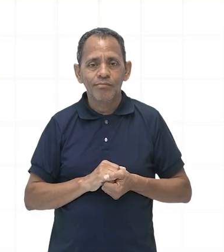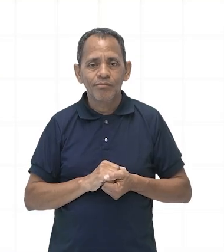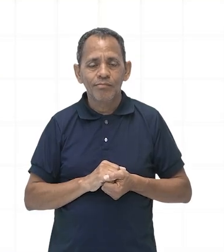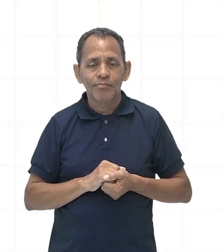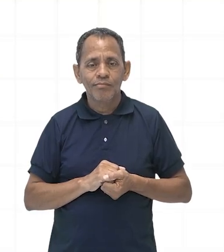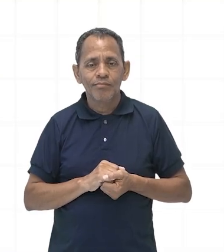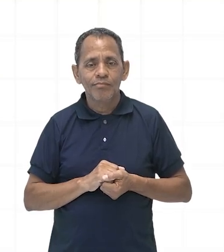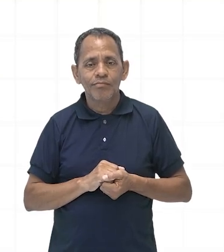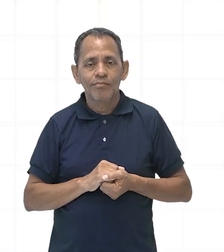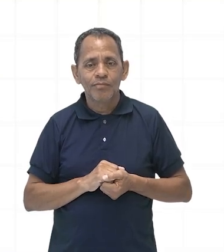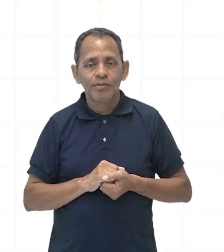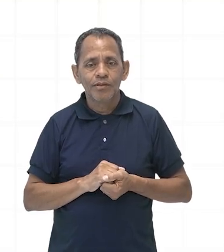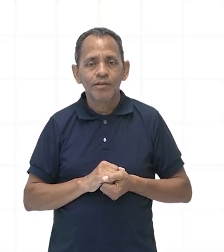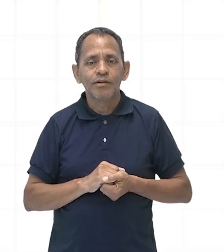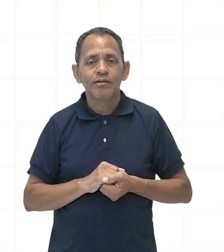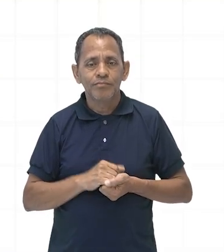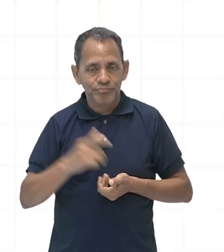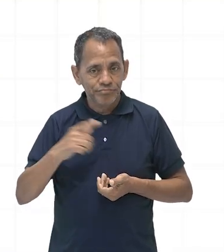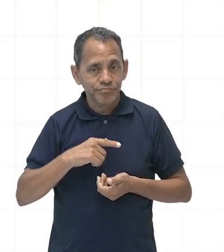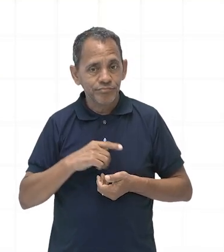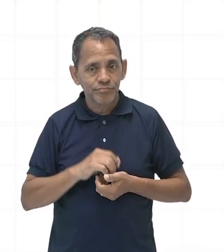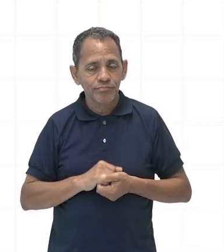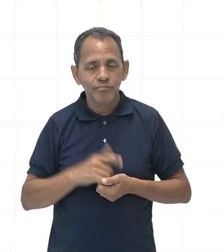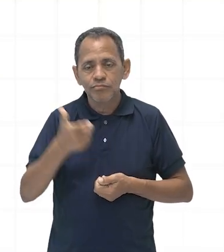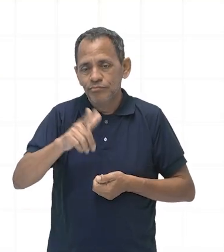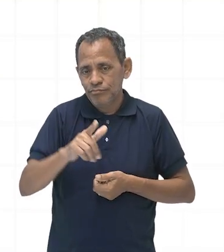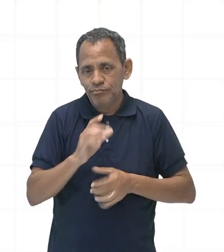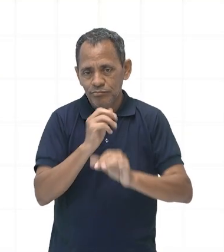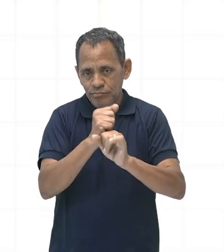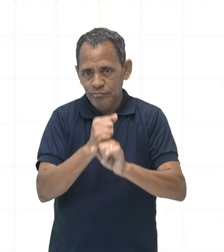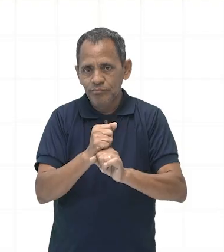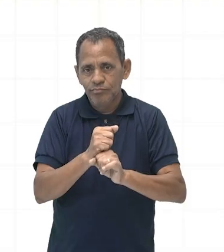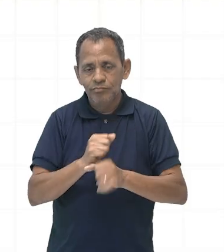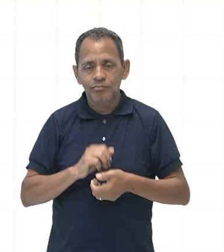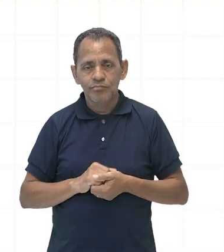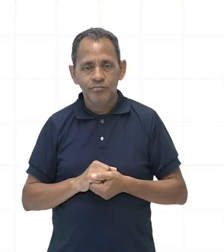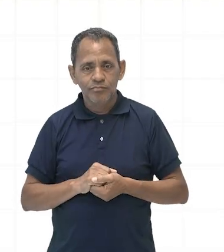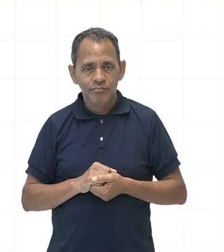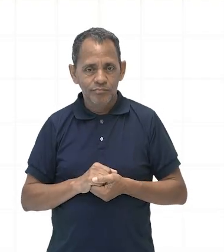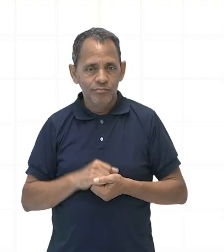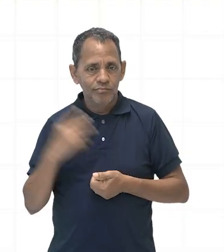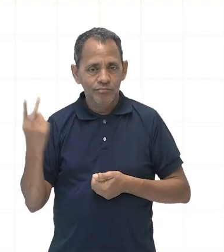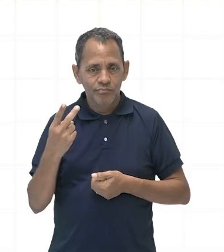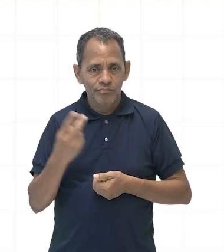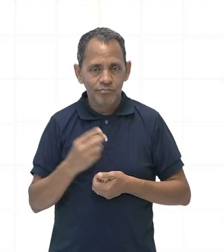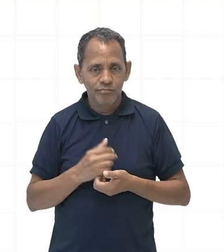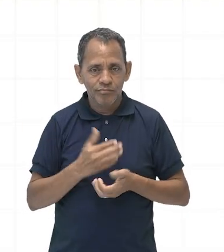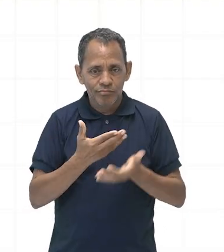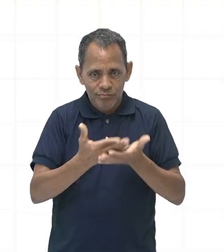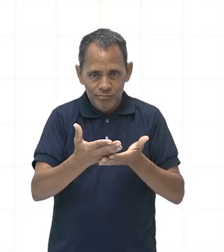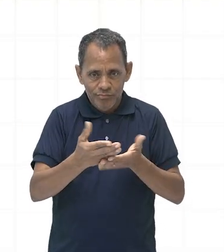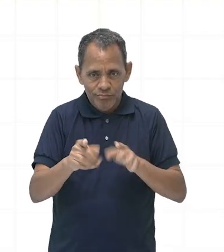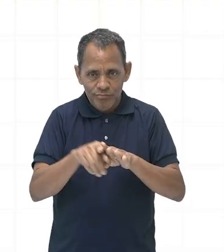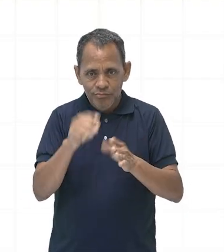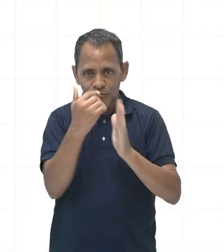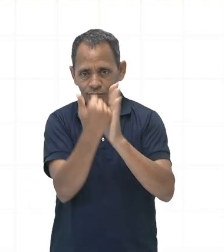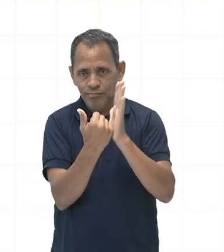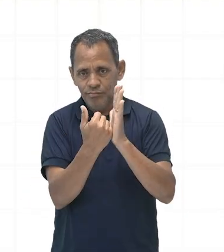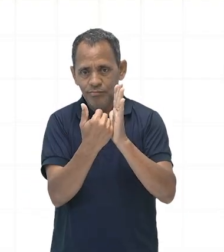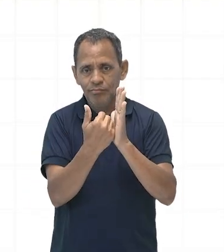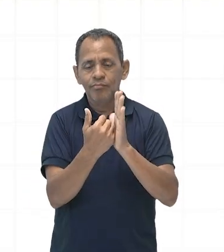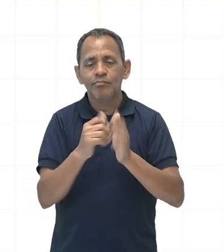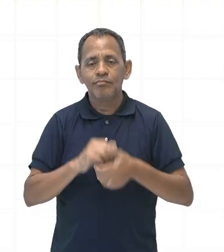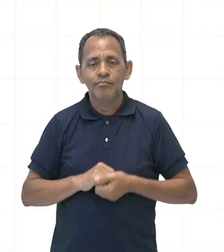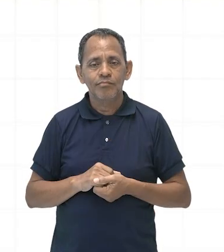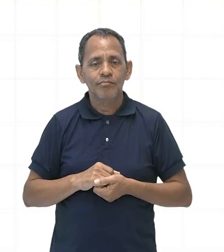B, ela oferece, novamente a gente vai calcular o preço original menos o desconto, né? O preço final. Ela oferece um